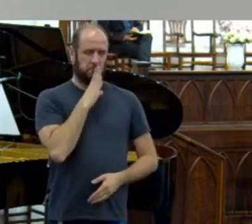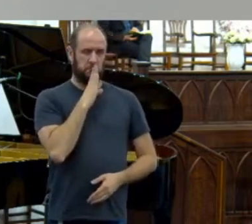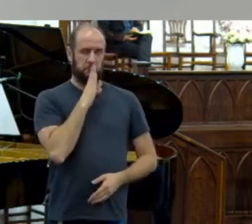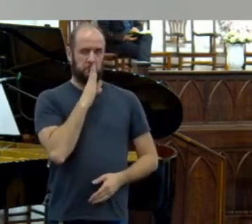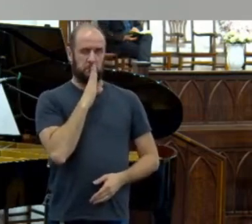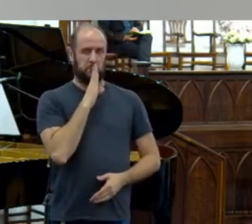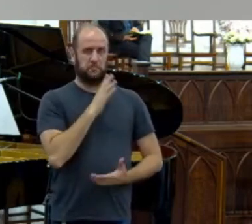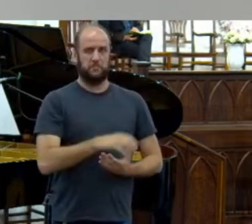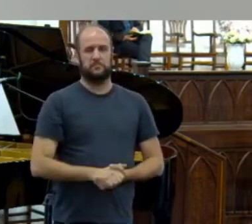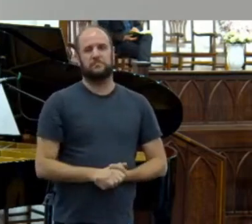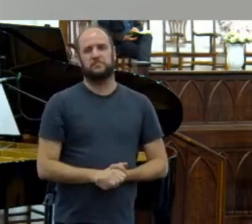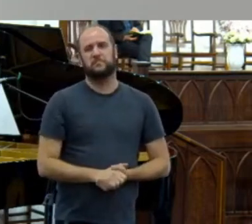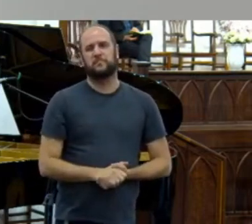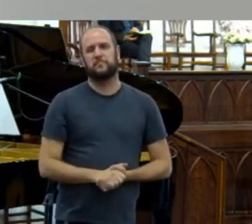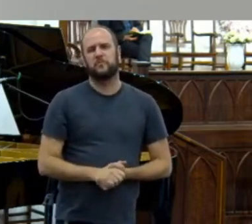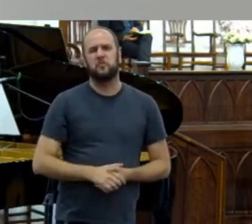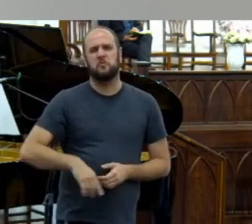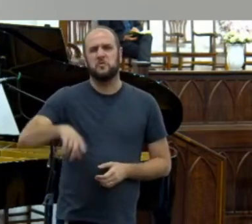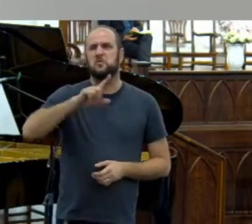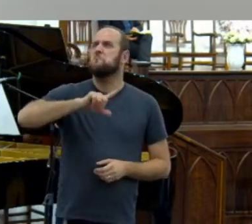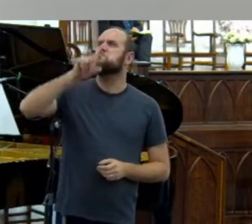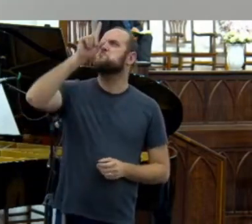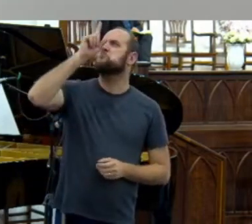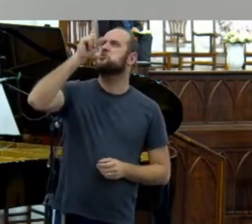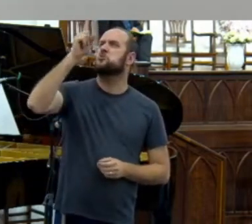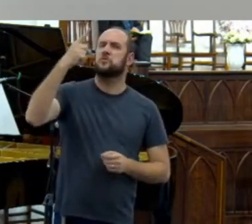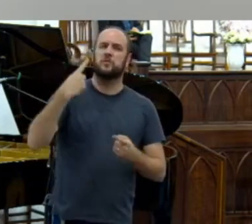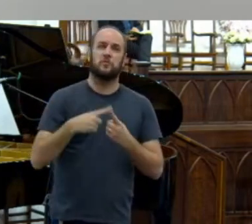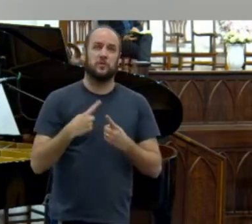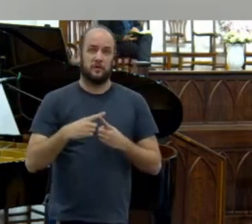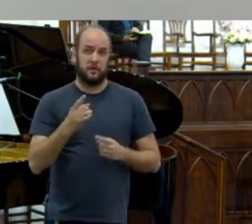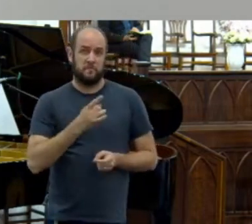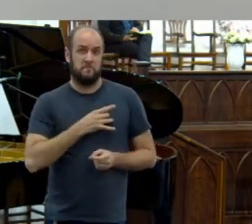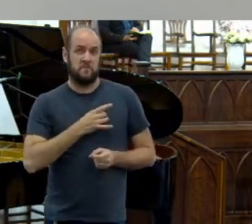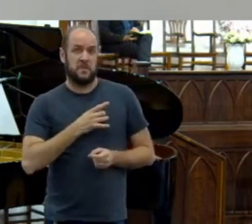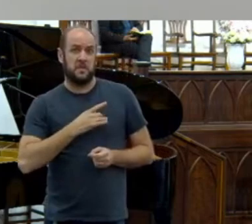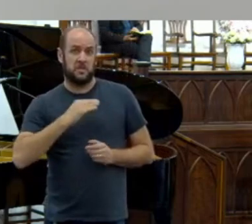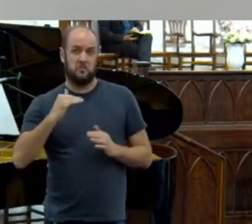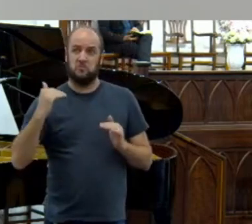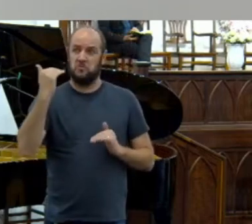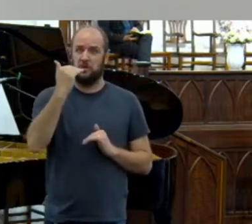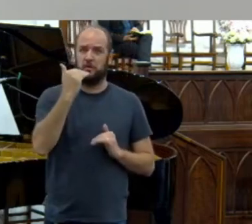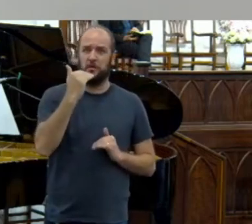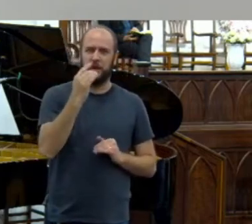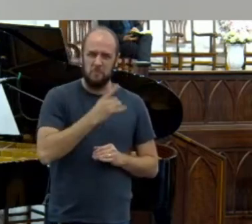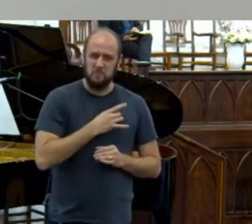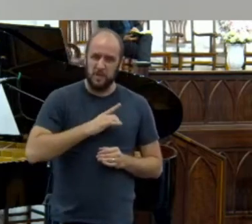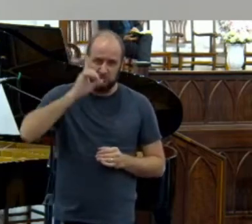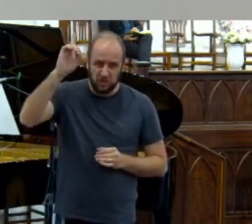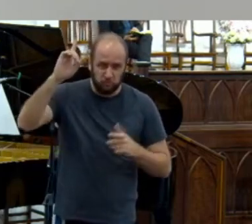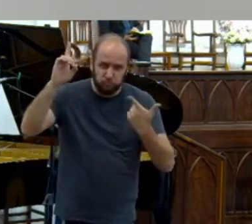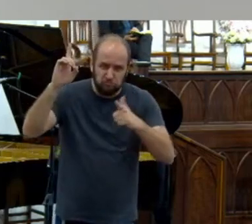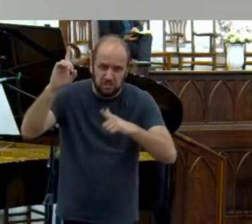Você não levanta o dedo contra os grandes porque você tem medo dos grandes. E eu pergunto, e de Deus você não tem?